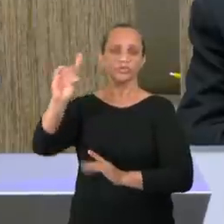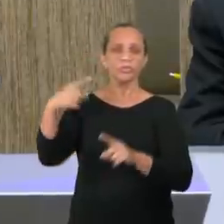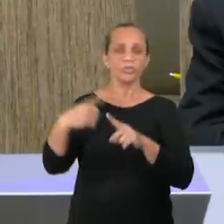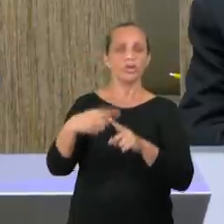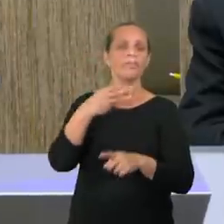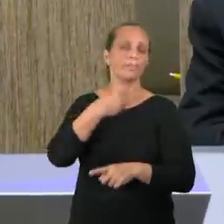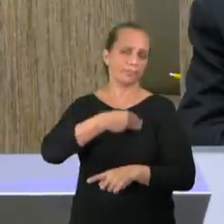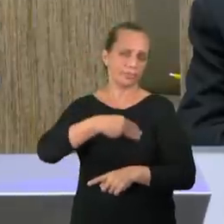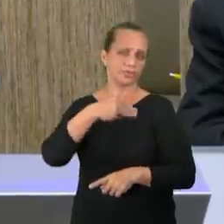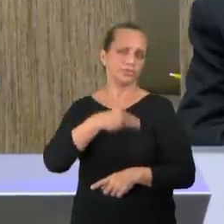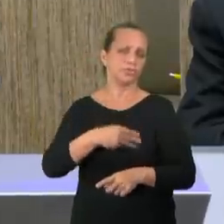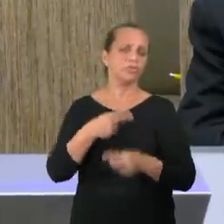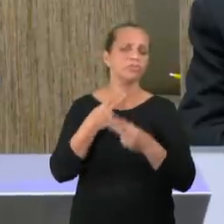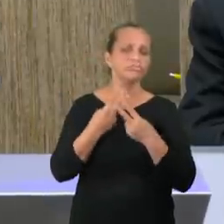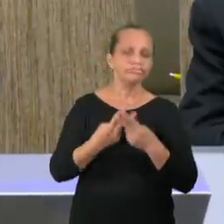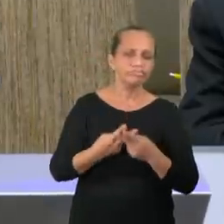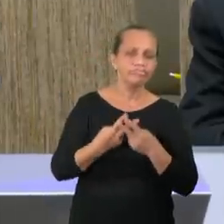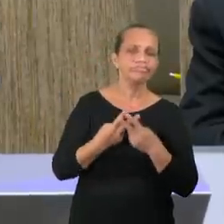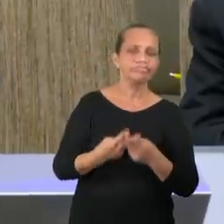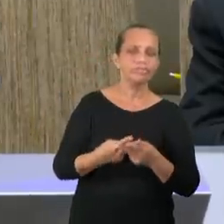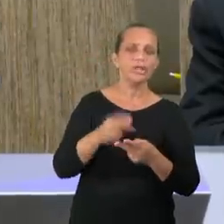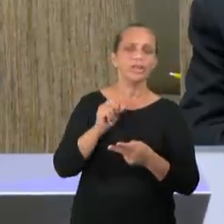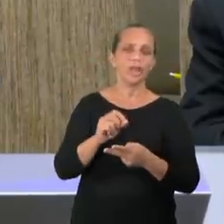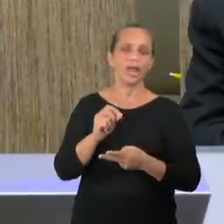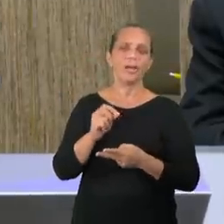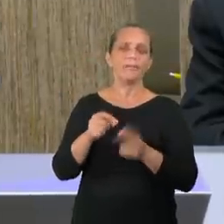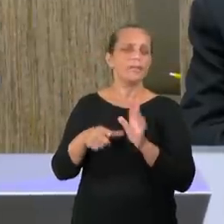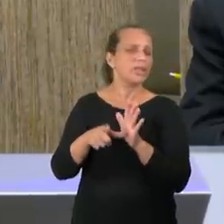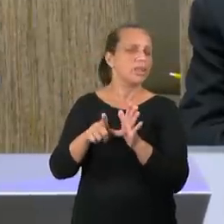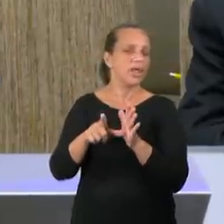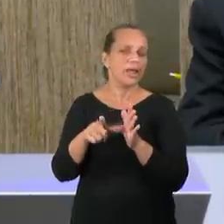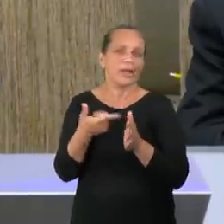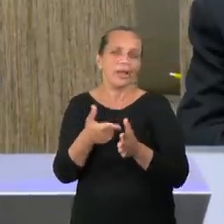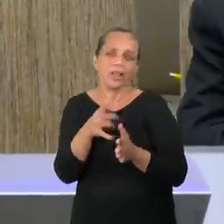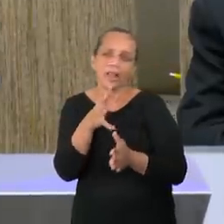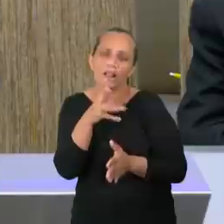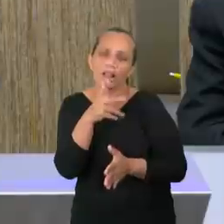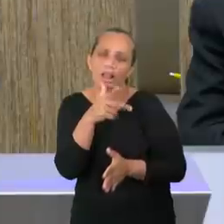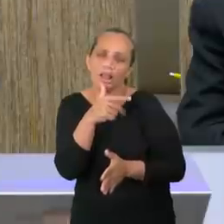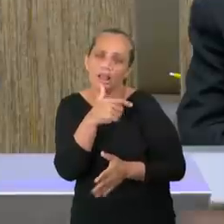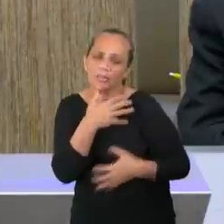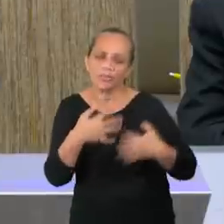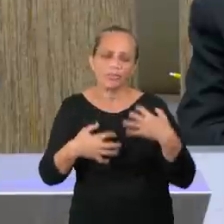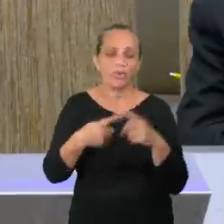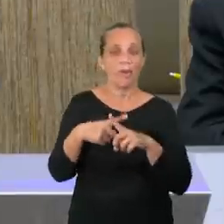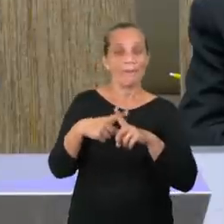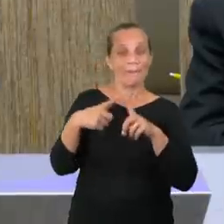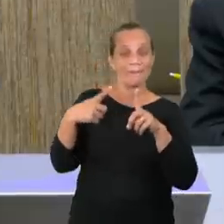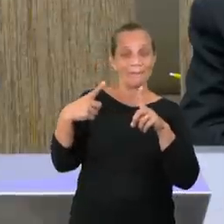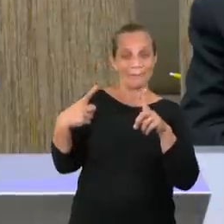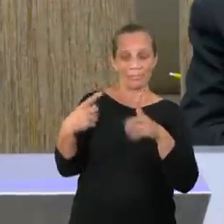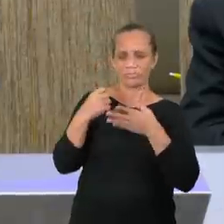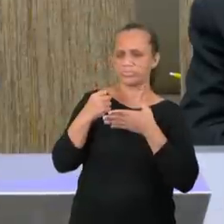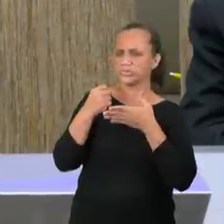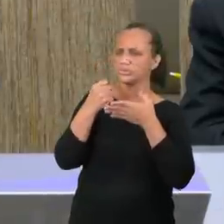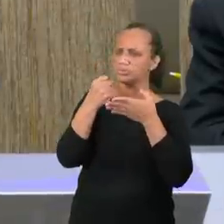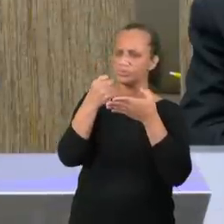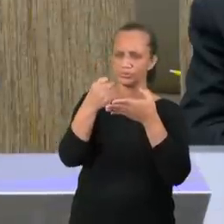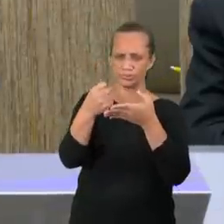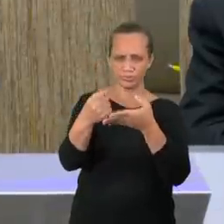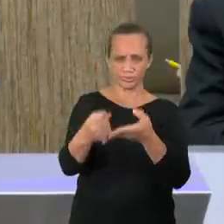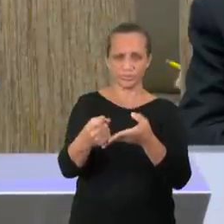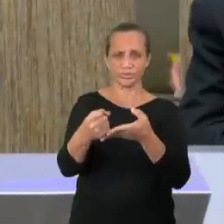e compassivo, e tardio em irar-se, e grande em beneficência, e